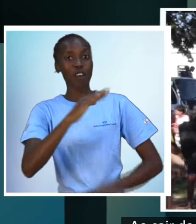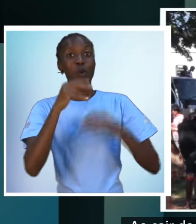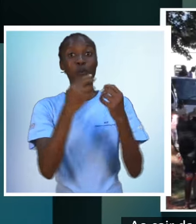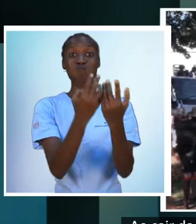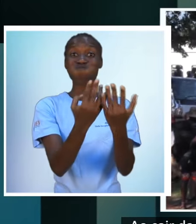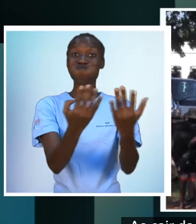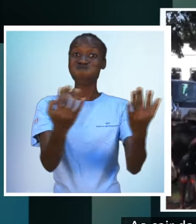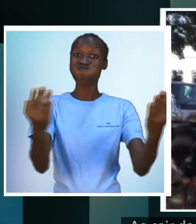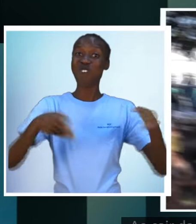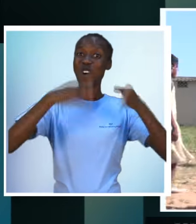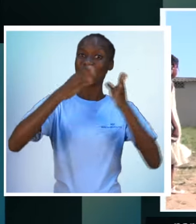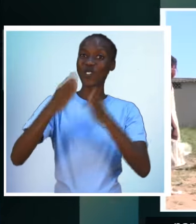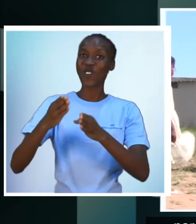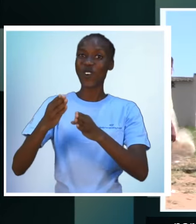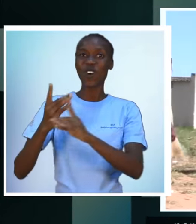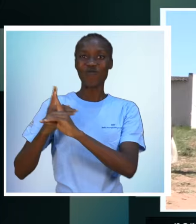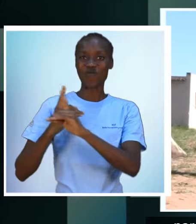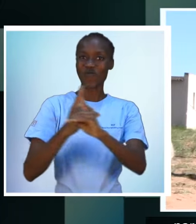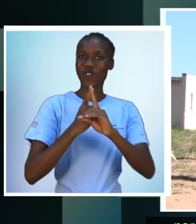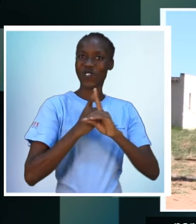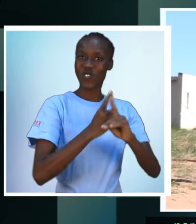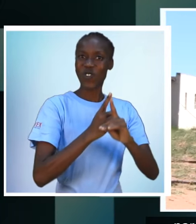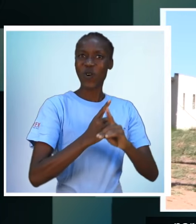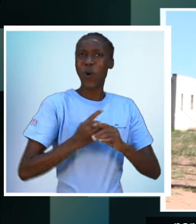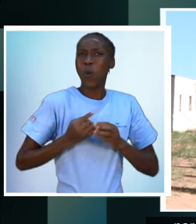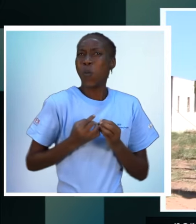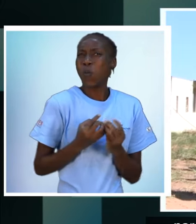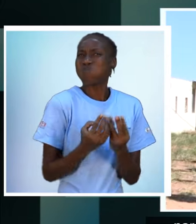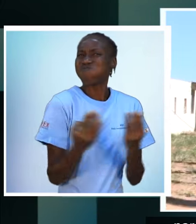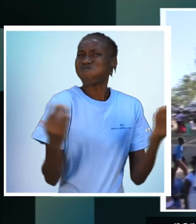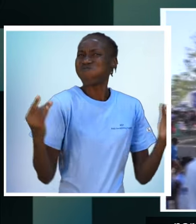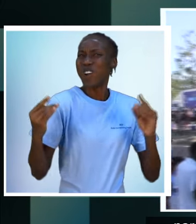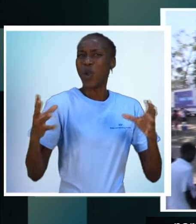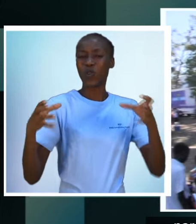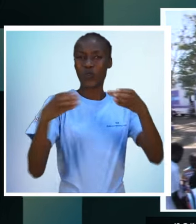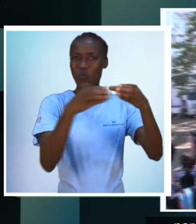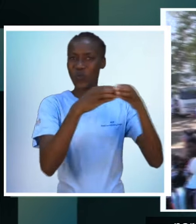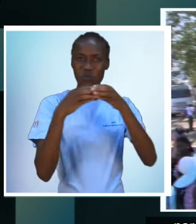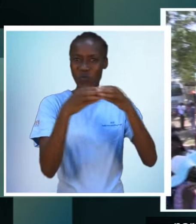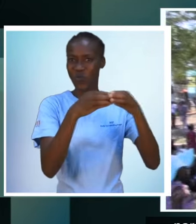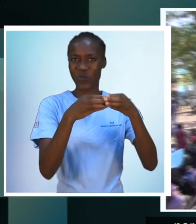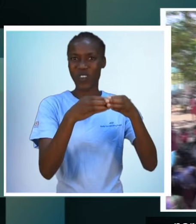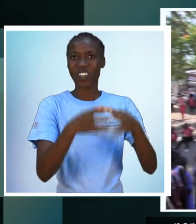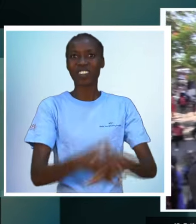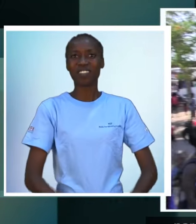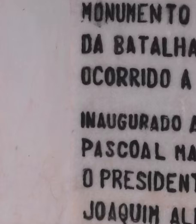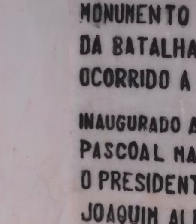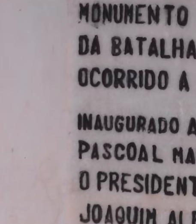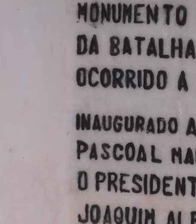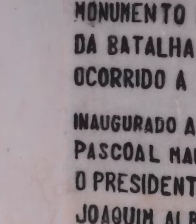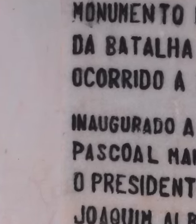cair da tarde, mais pessoas iam chegando para se juntarem aos milhares que se encontravam em Maracuene.